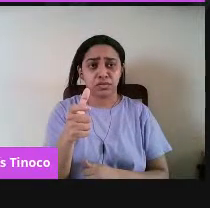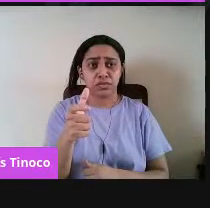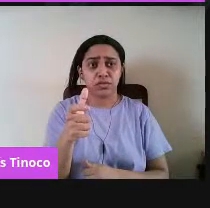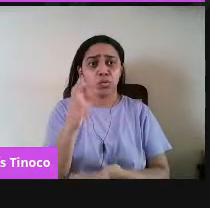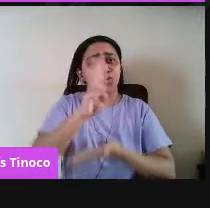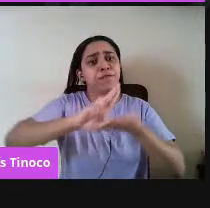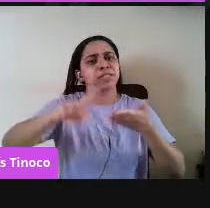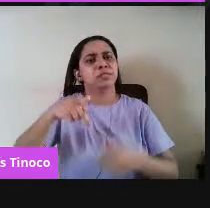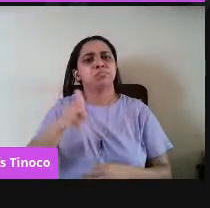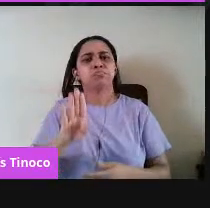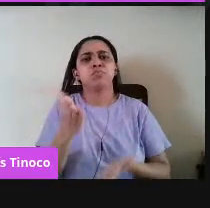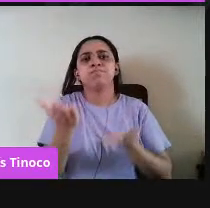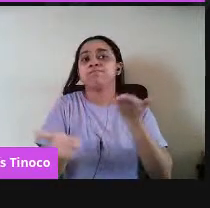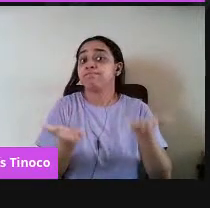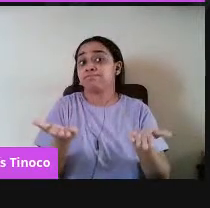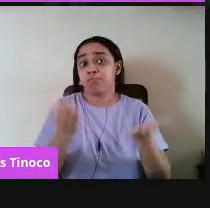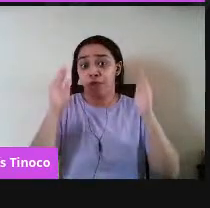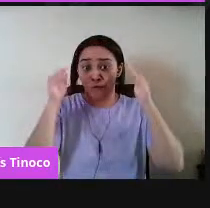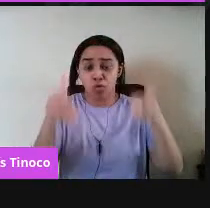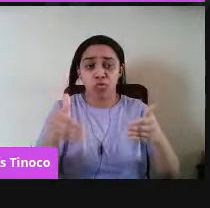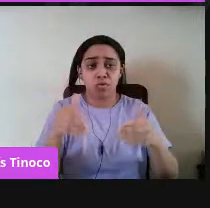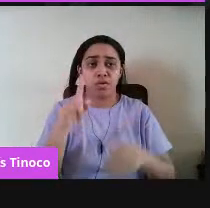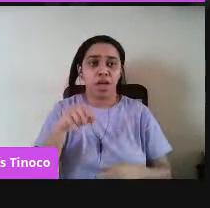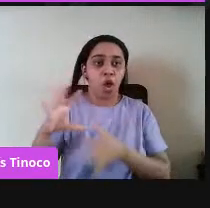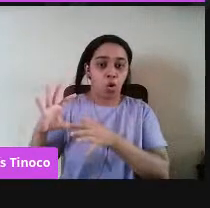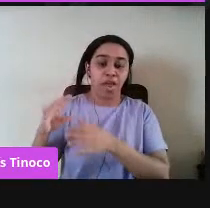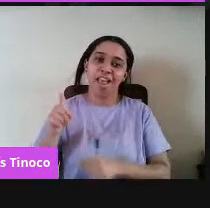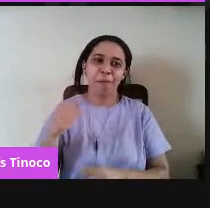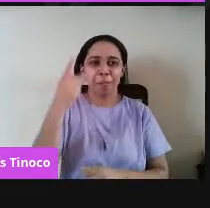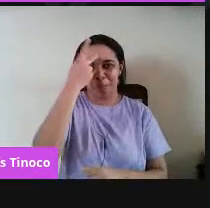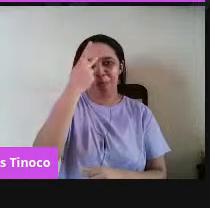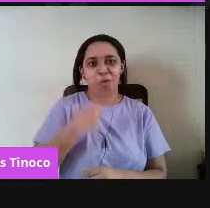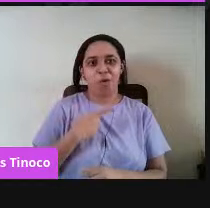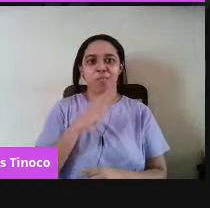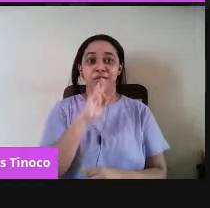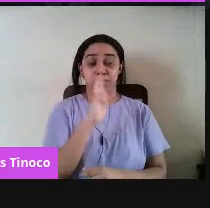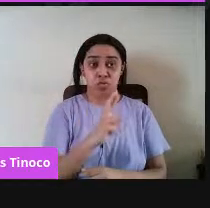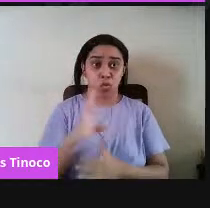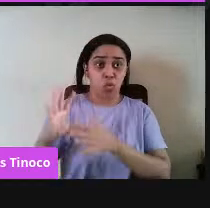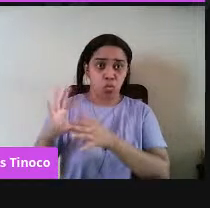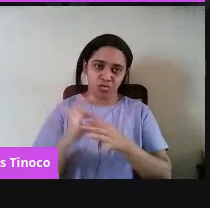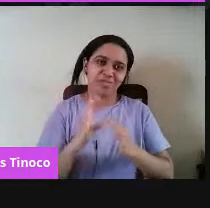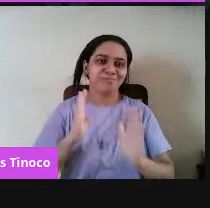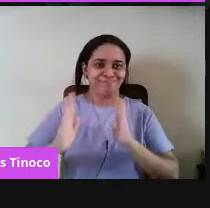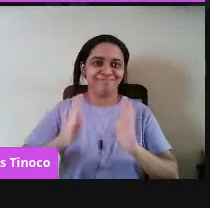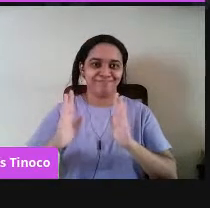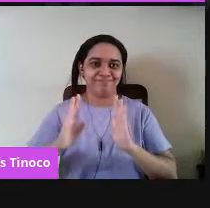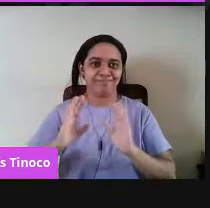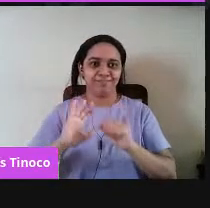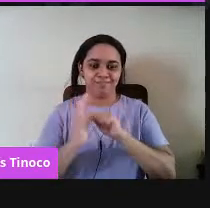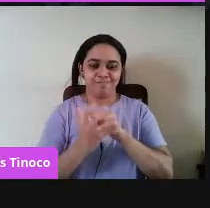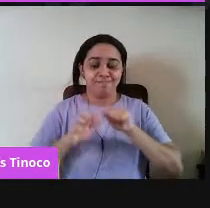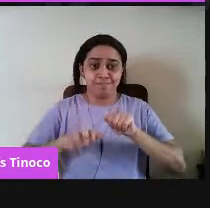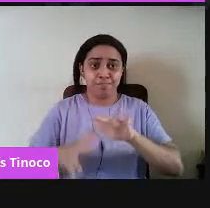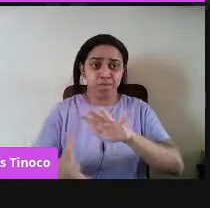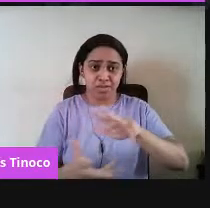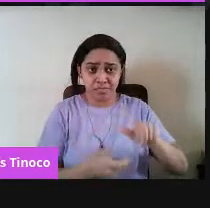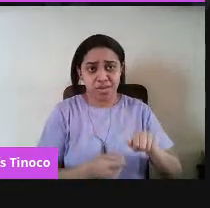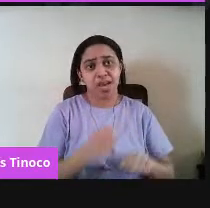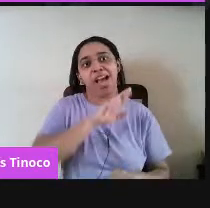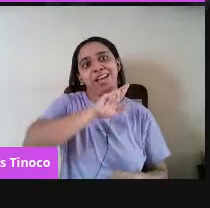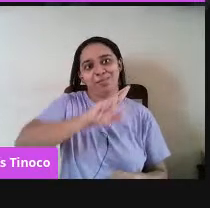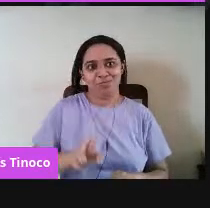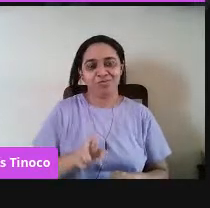responde, abro aspas, o contexto de pandemia nos responde. A partir daí, o locutor enunciador primeiro vai